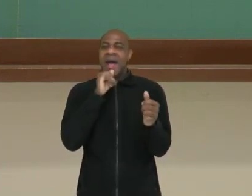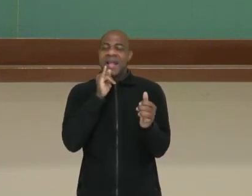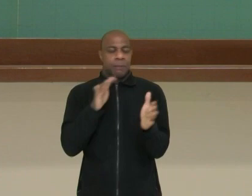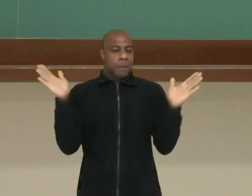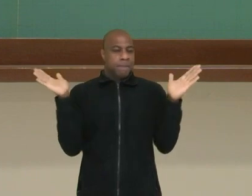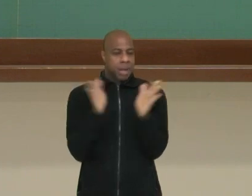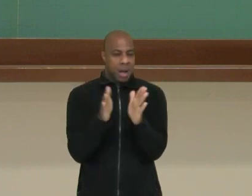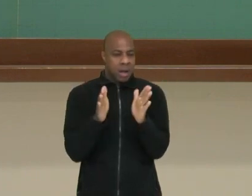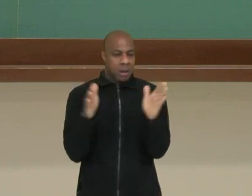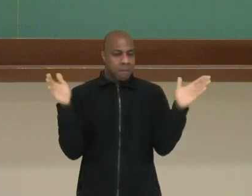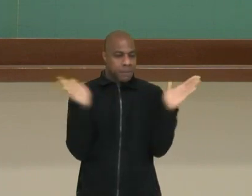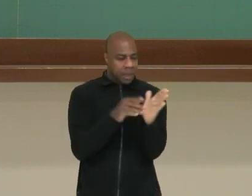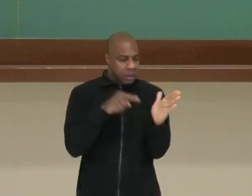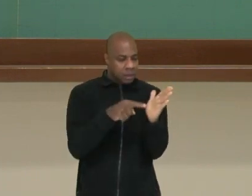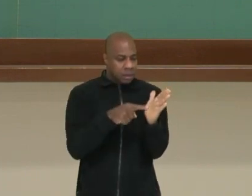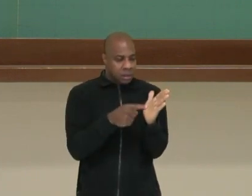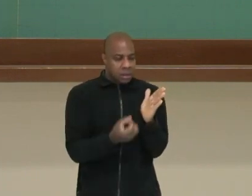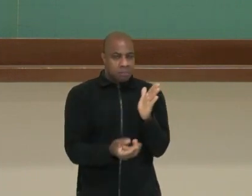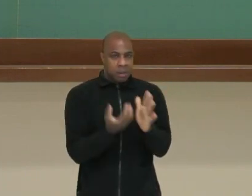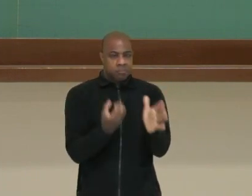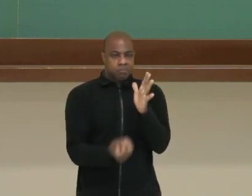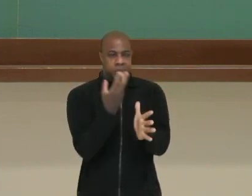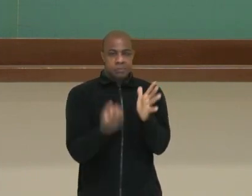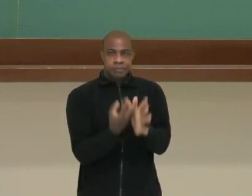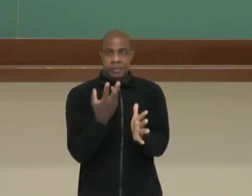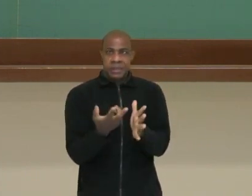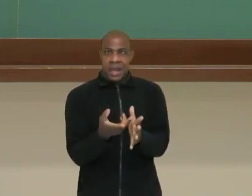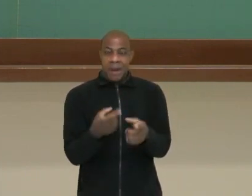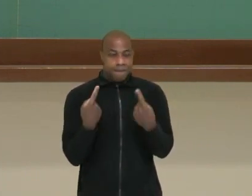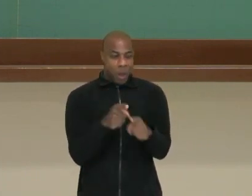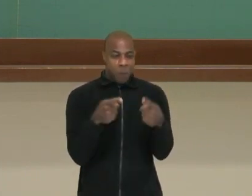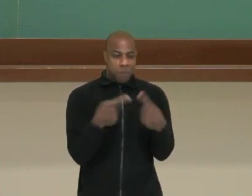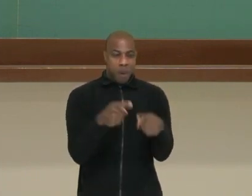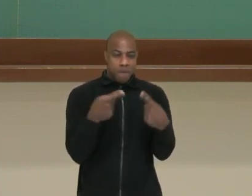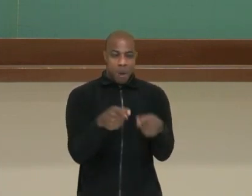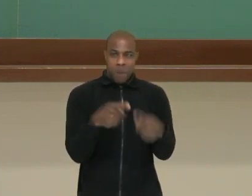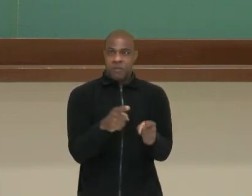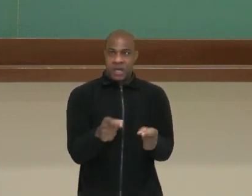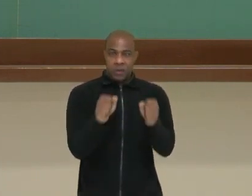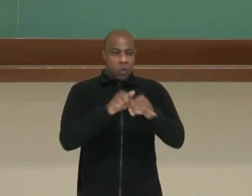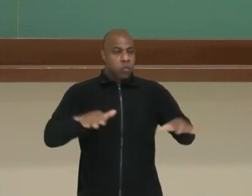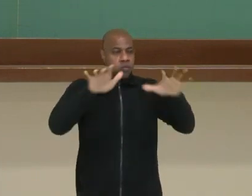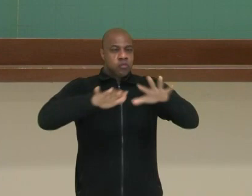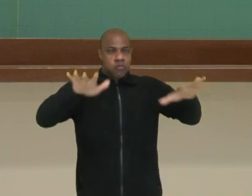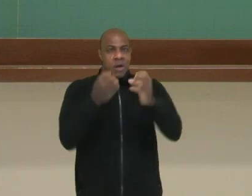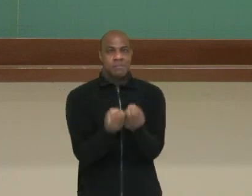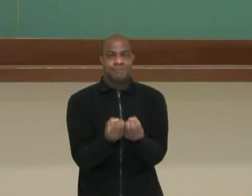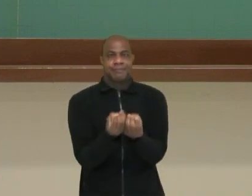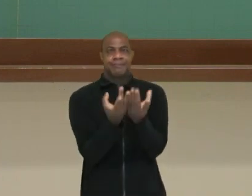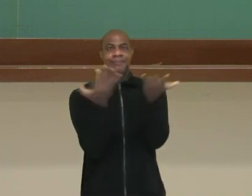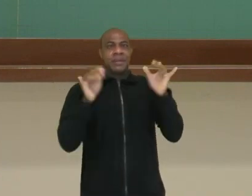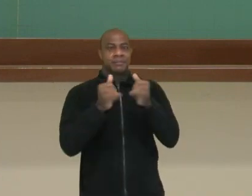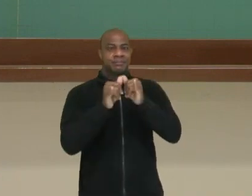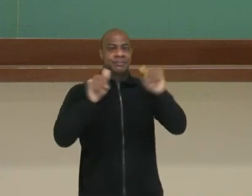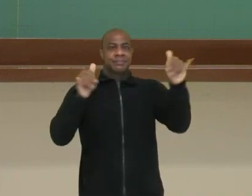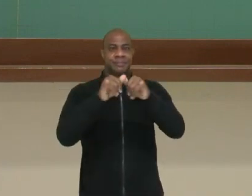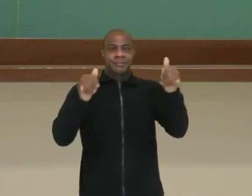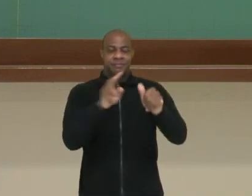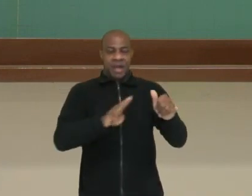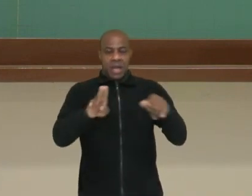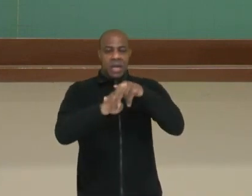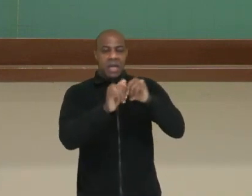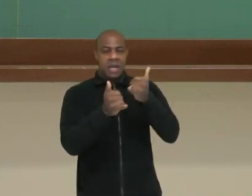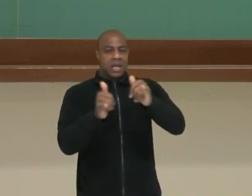eu estou perturbando o ar e aí essa perturbação vou liberar uma quantidade de energia e essa energia vai